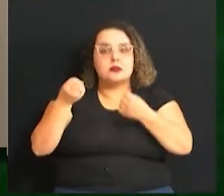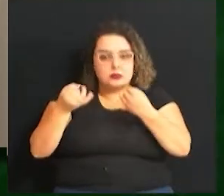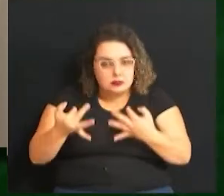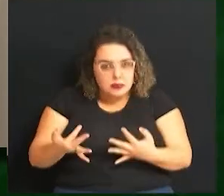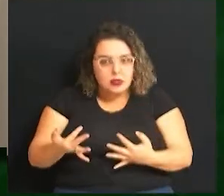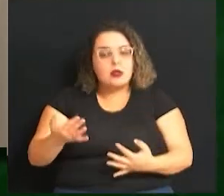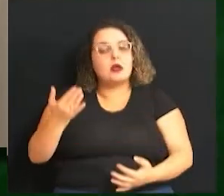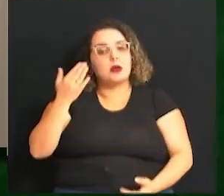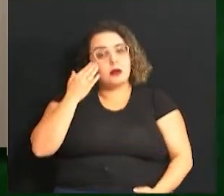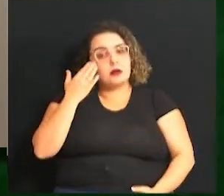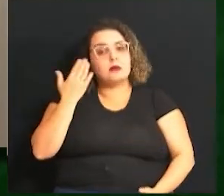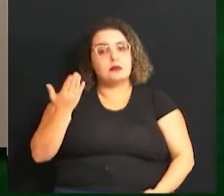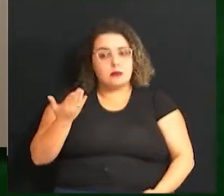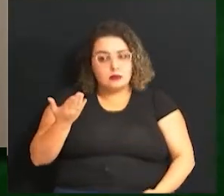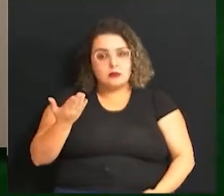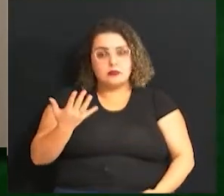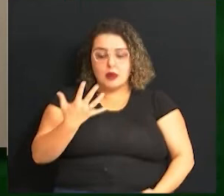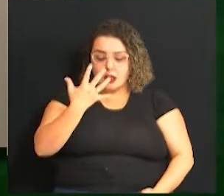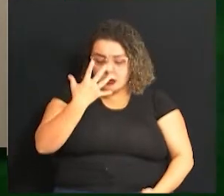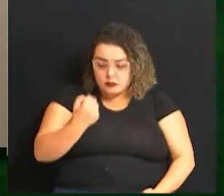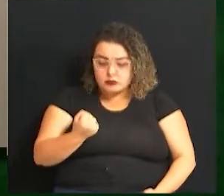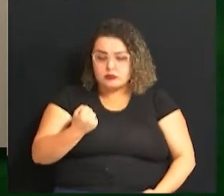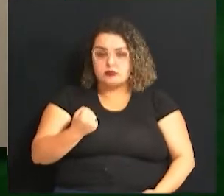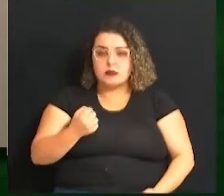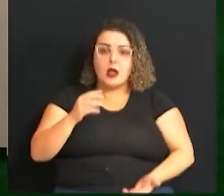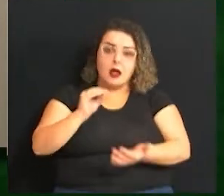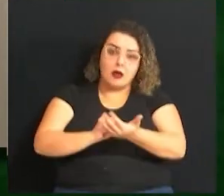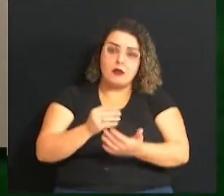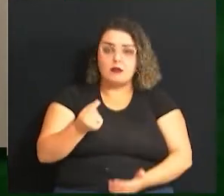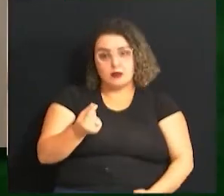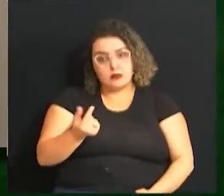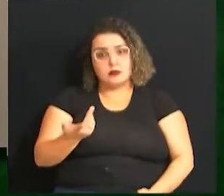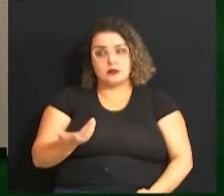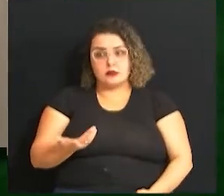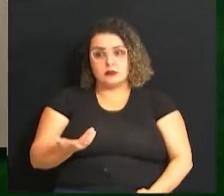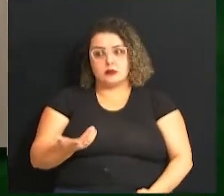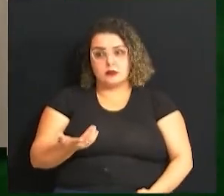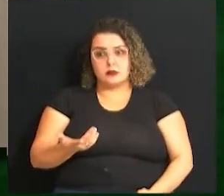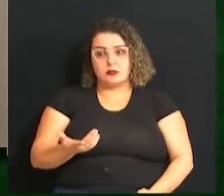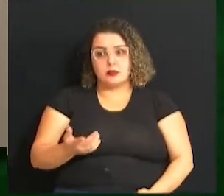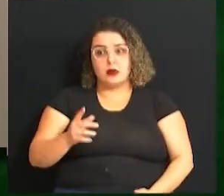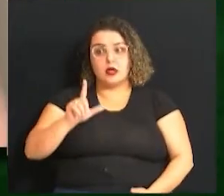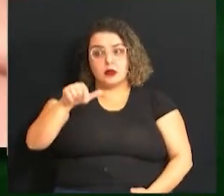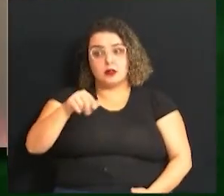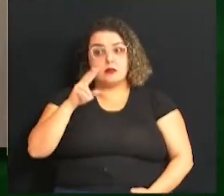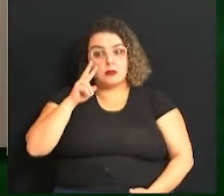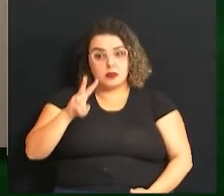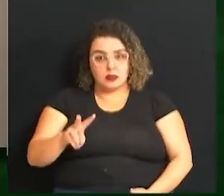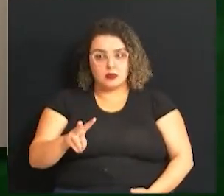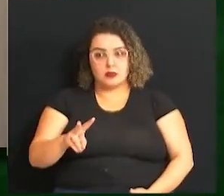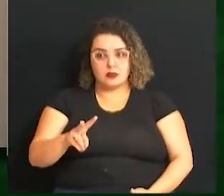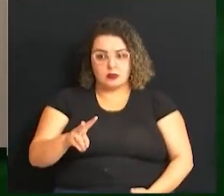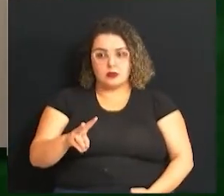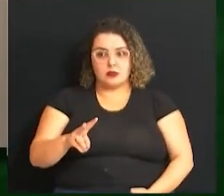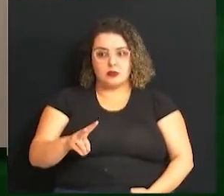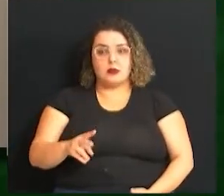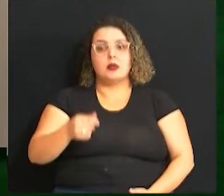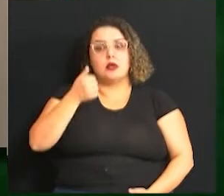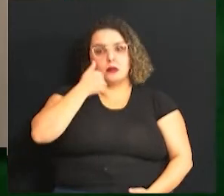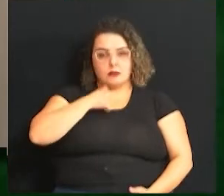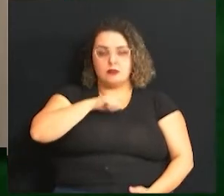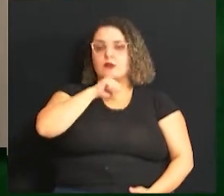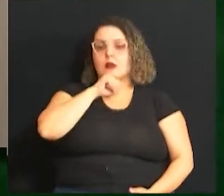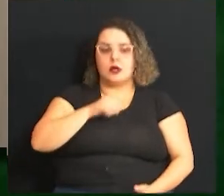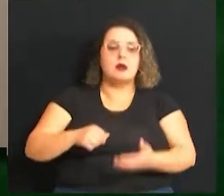sem explicar, ela entende que o que causou a frustração dela foi a falta de dinheiro. Olha e só. depois ela vê